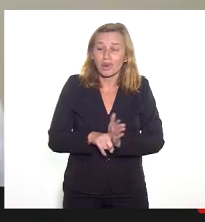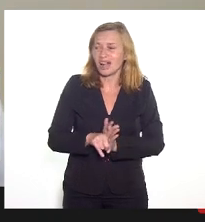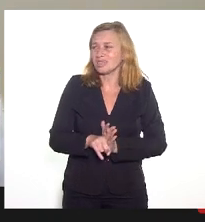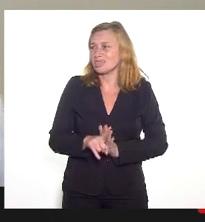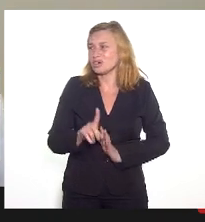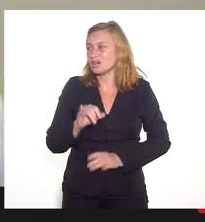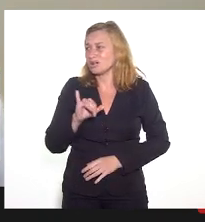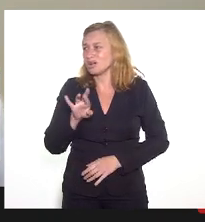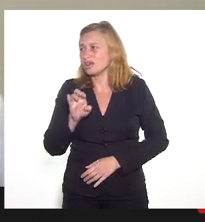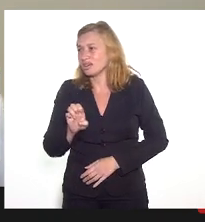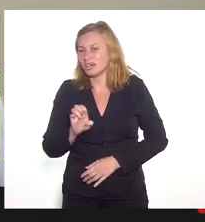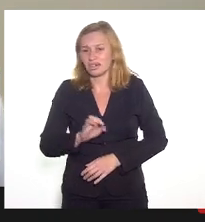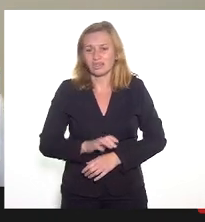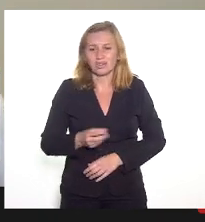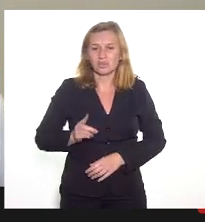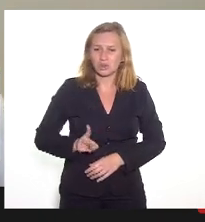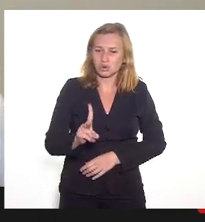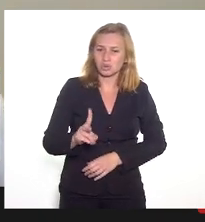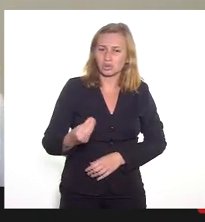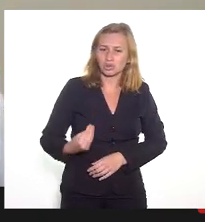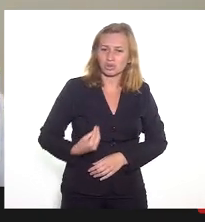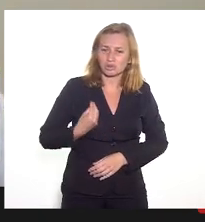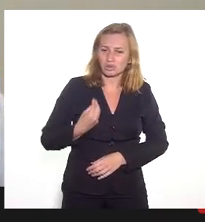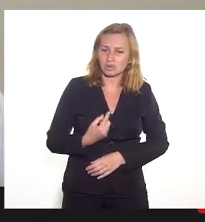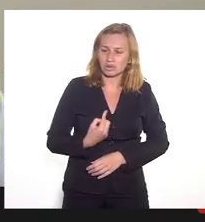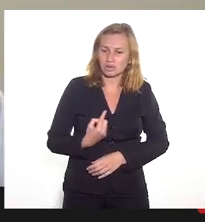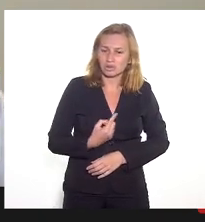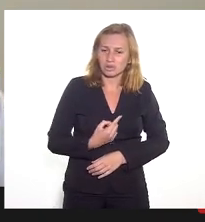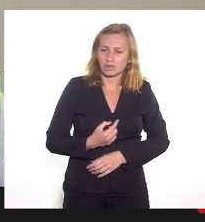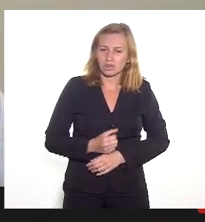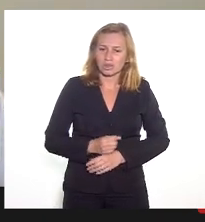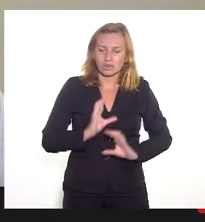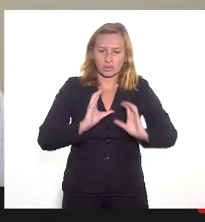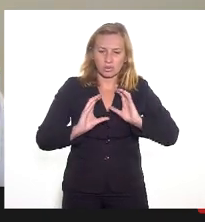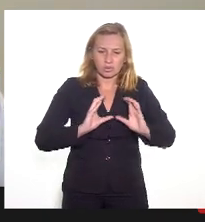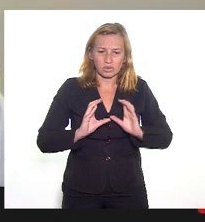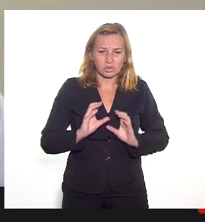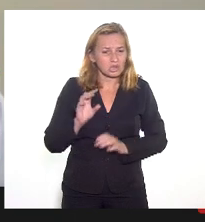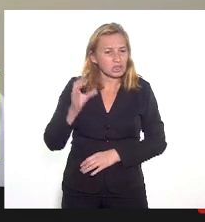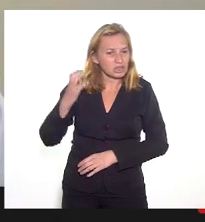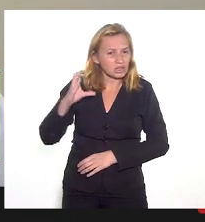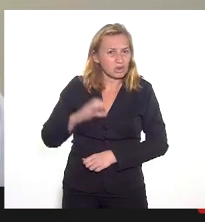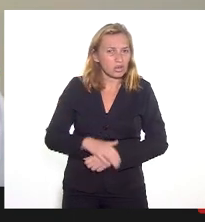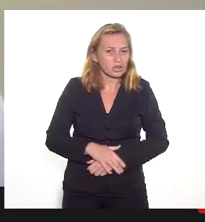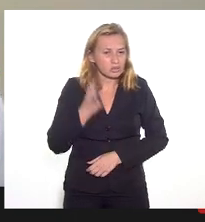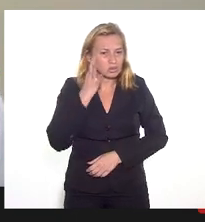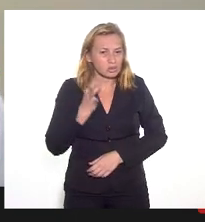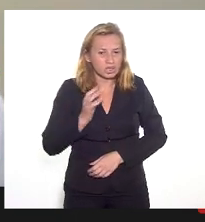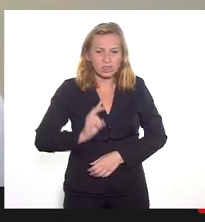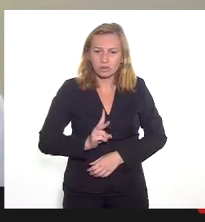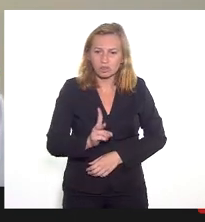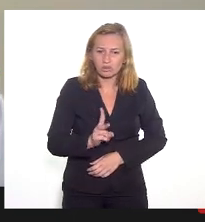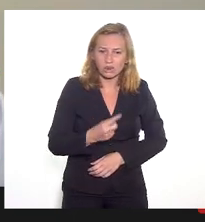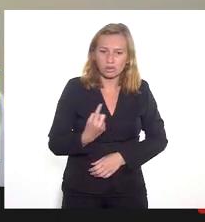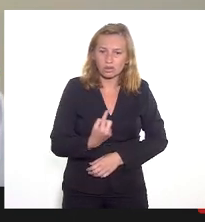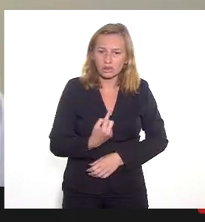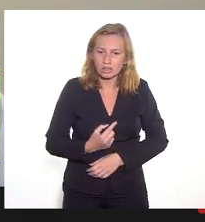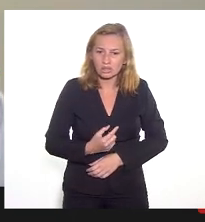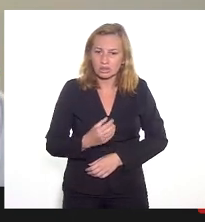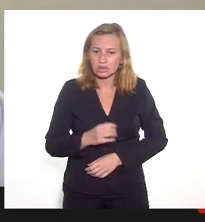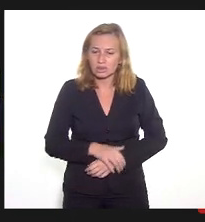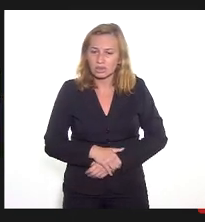Irene Cassiano continua conosco, Irene, que é da coordenação da TV comunitária de Niterói. Não sei se ela pode continuar conosco na